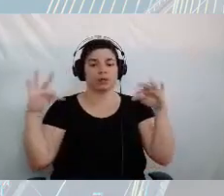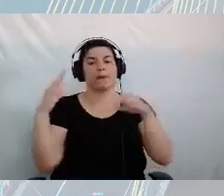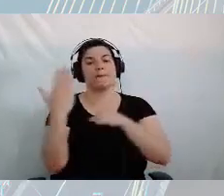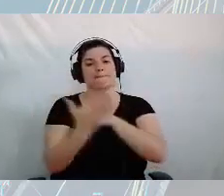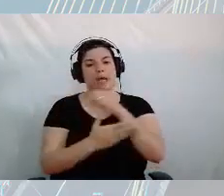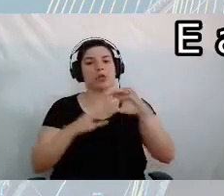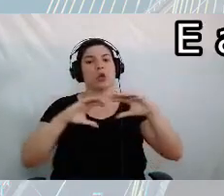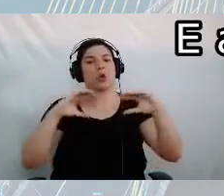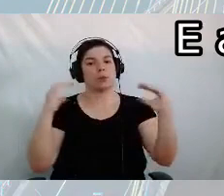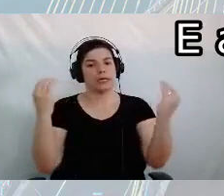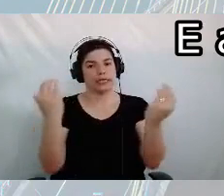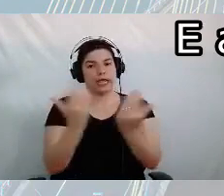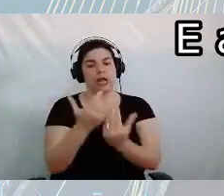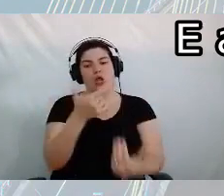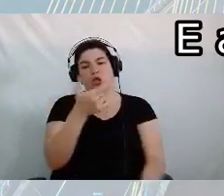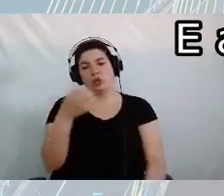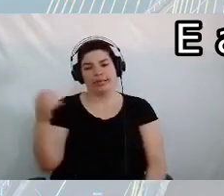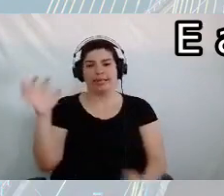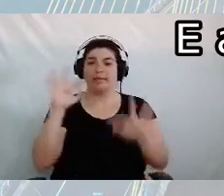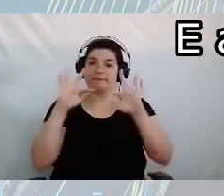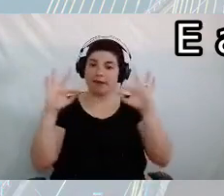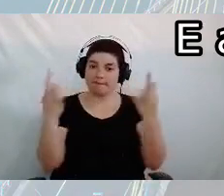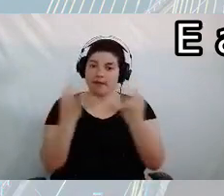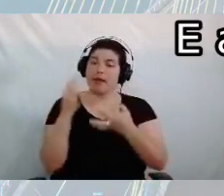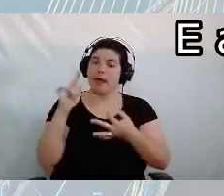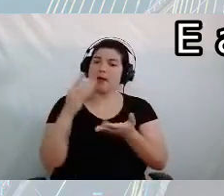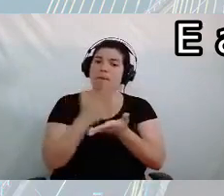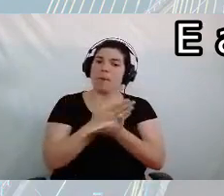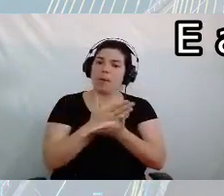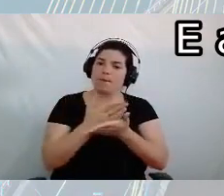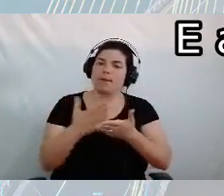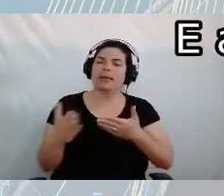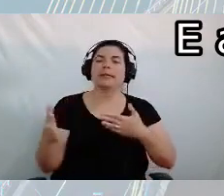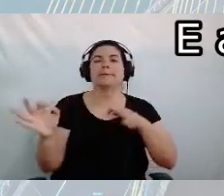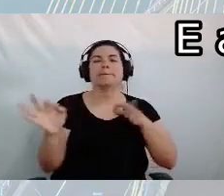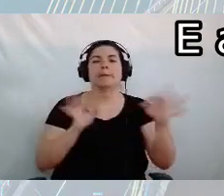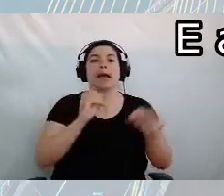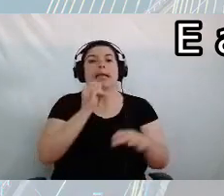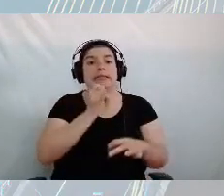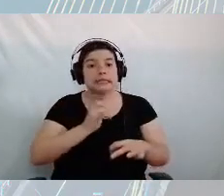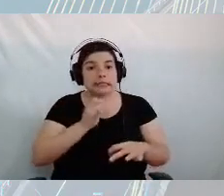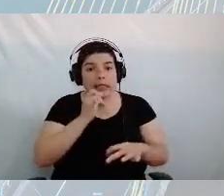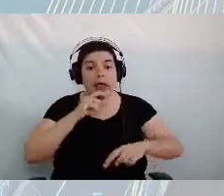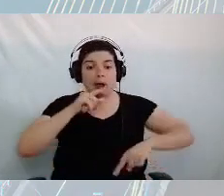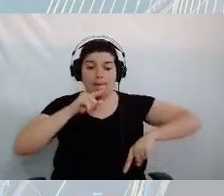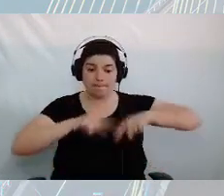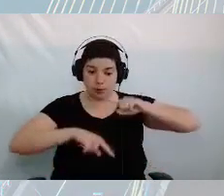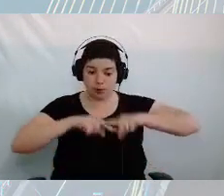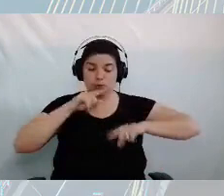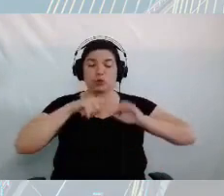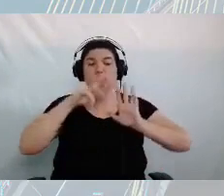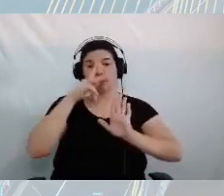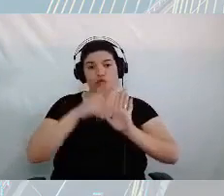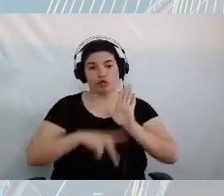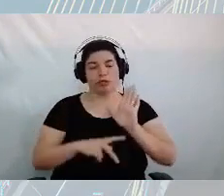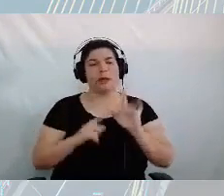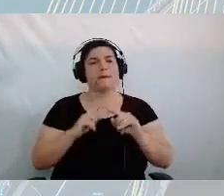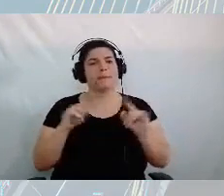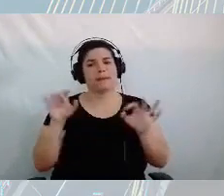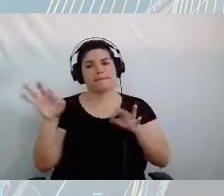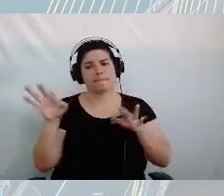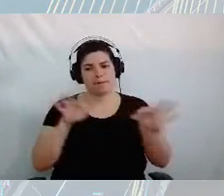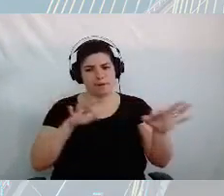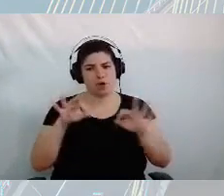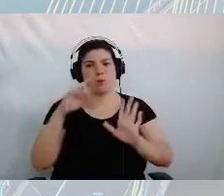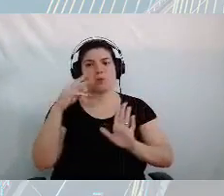200 famílias. E assim, então, começou a nossa prototipagem desse projeto. Porém, na construção desse projeto, a